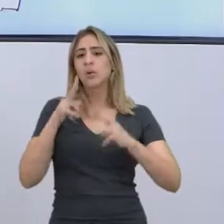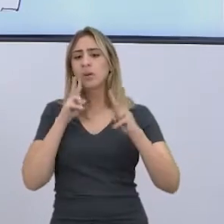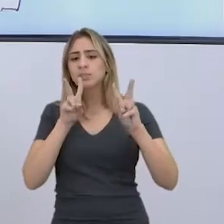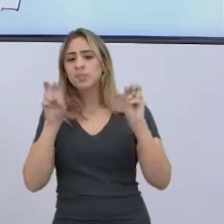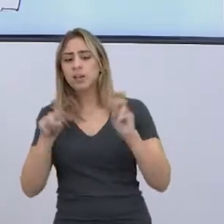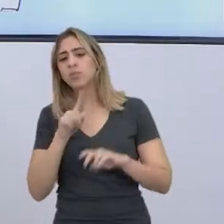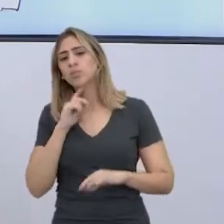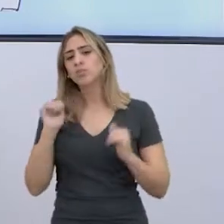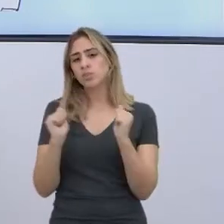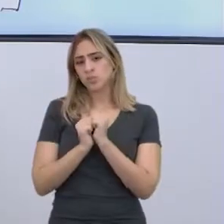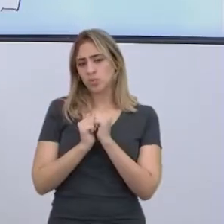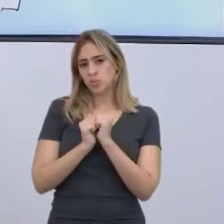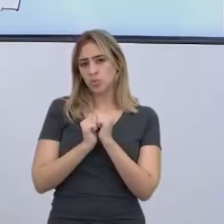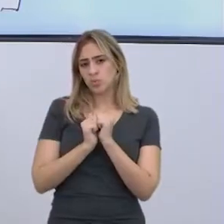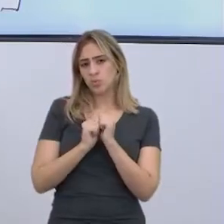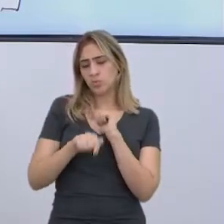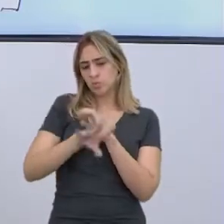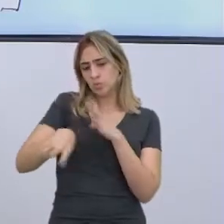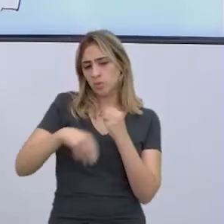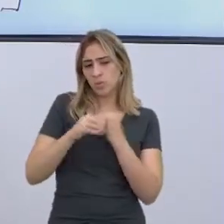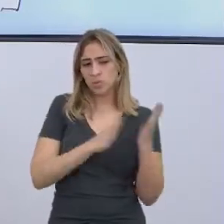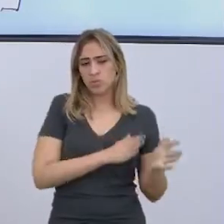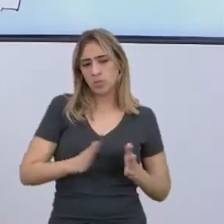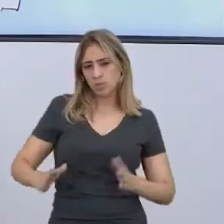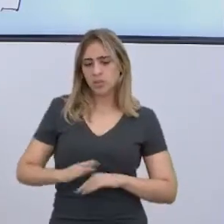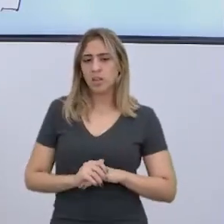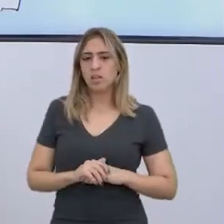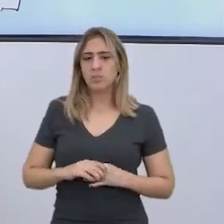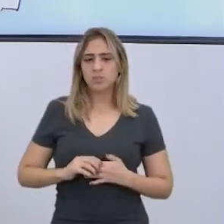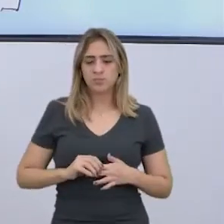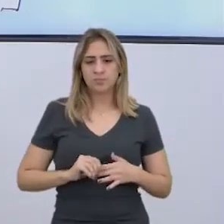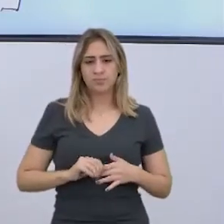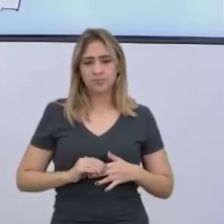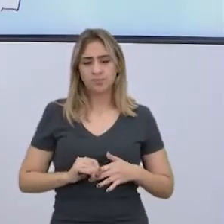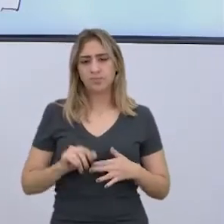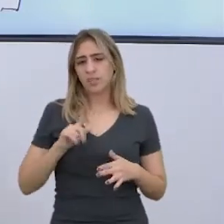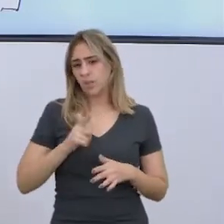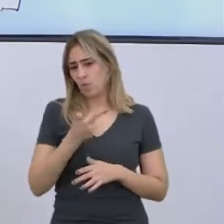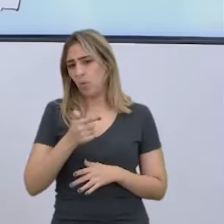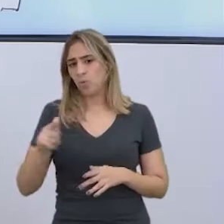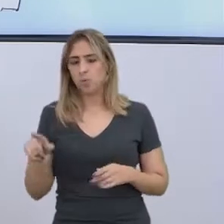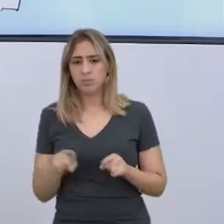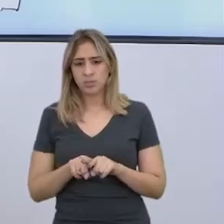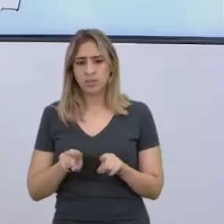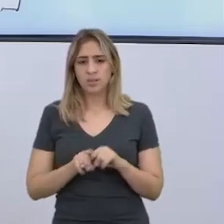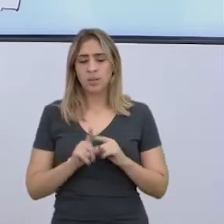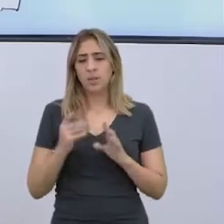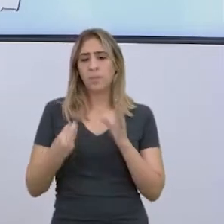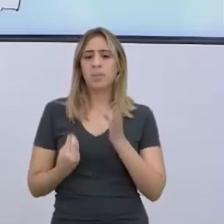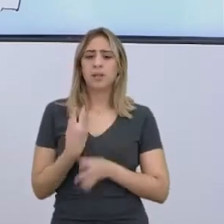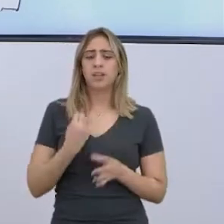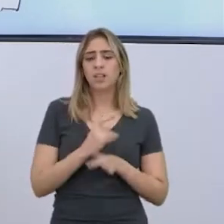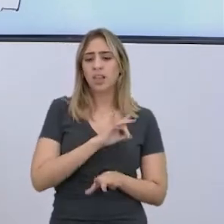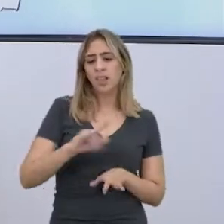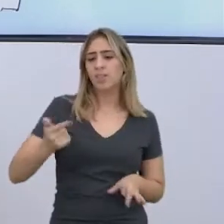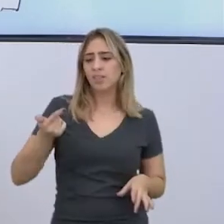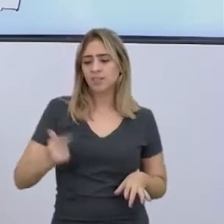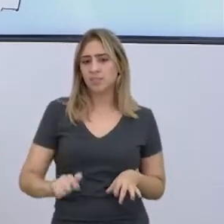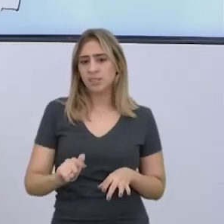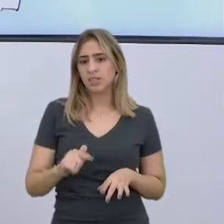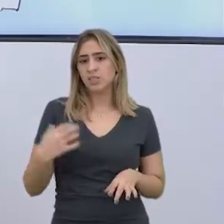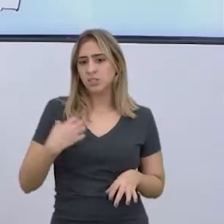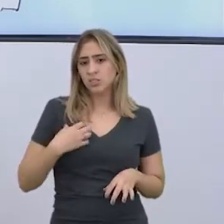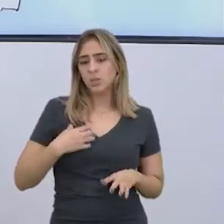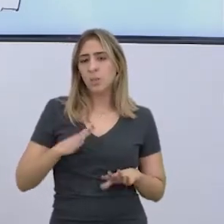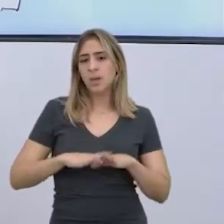aspecto que, junto a processos como a aculturação, enfim, entre tantos outros, aparece cada vez mais e de